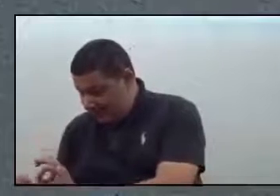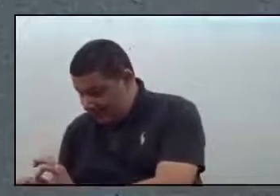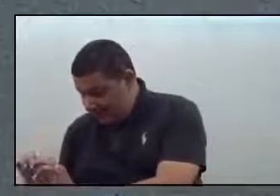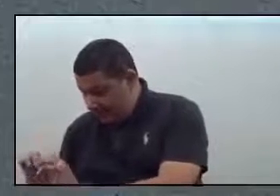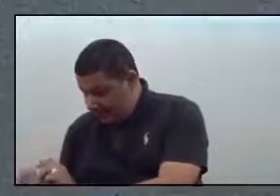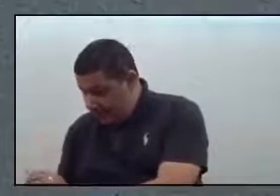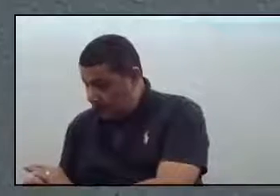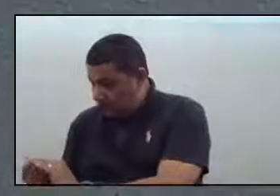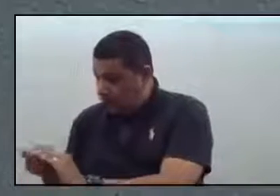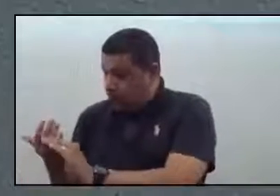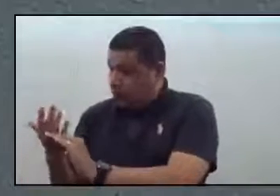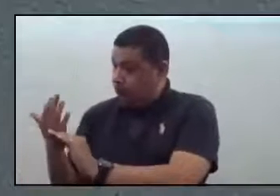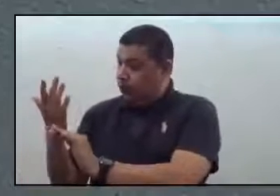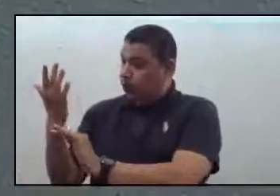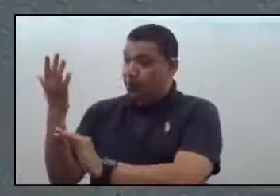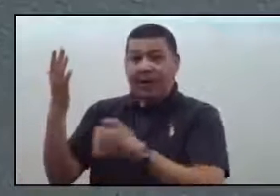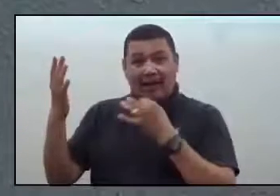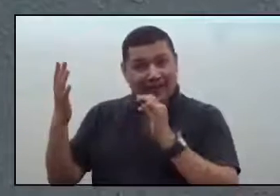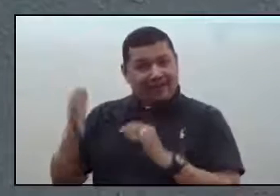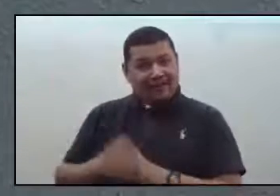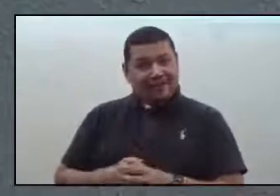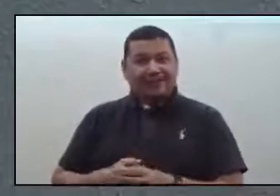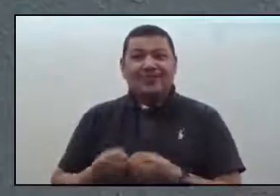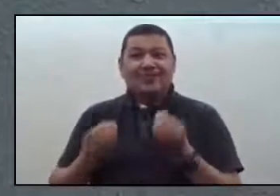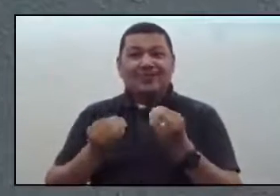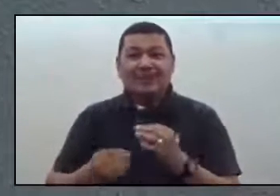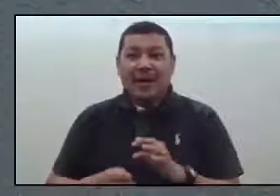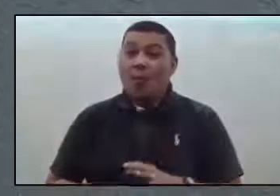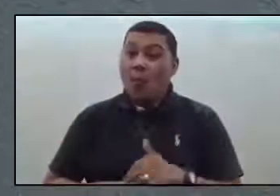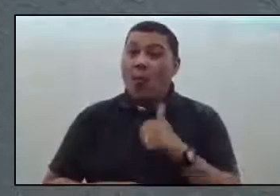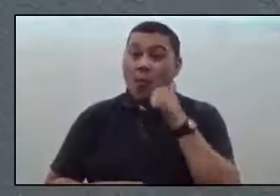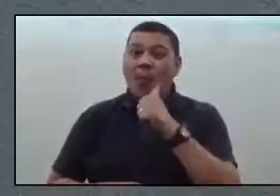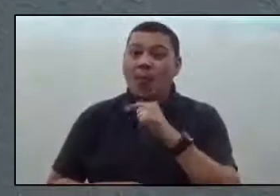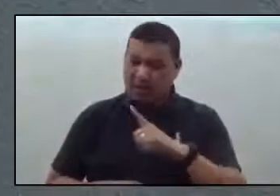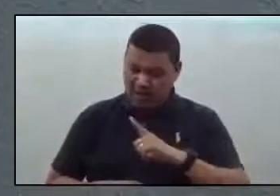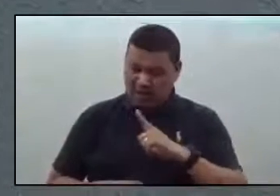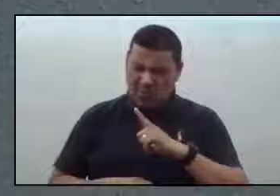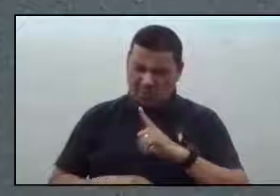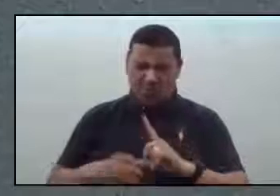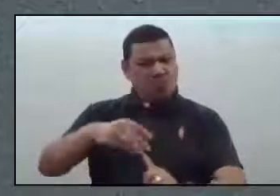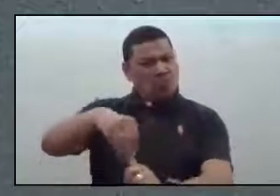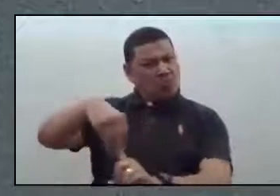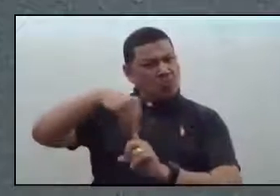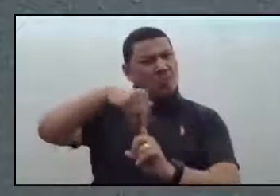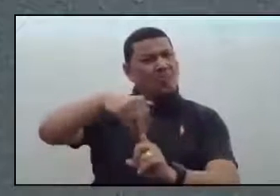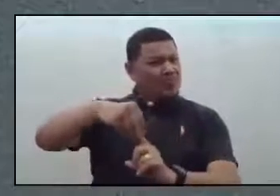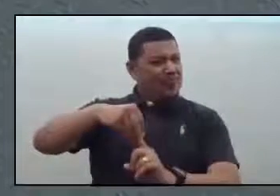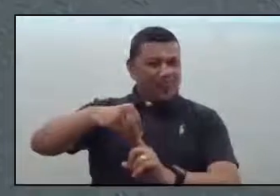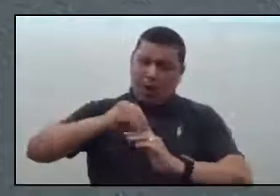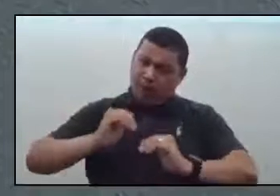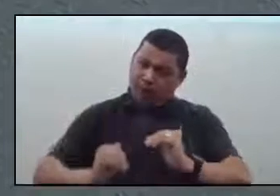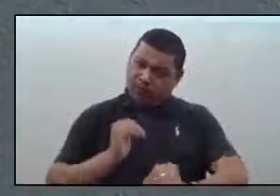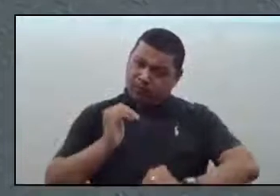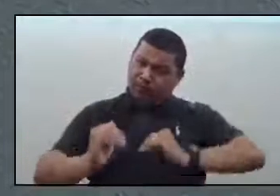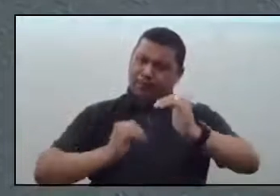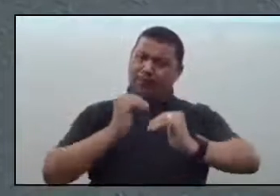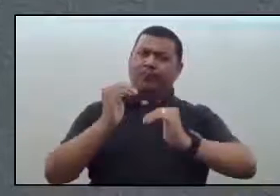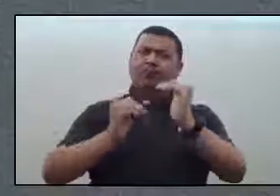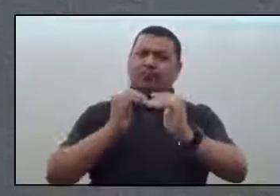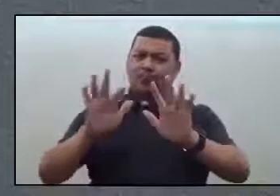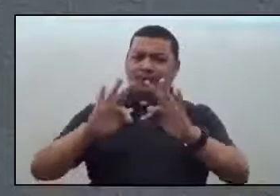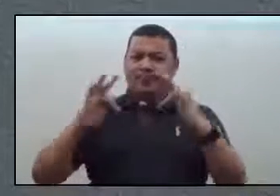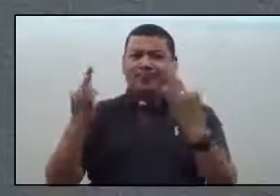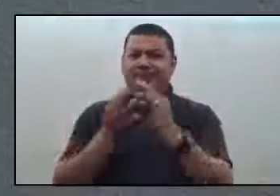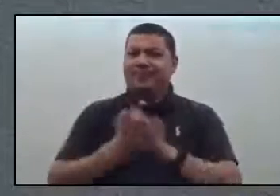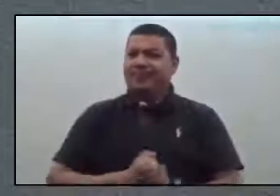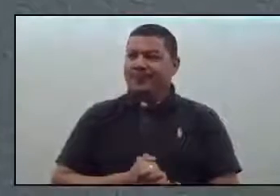familiar. Como a mulher tem papel fundamental na estrutura familiar, principalmente na agricultura.